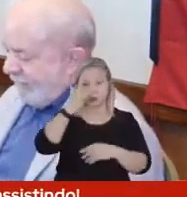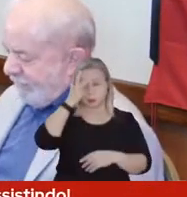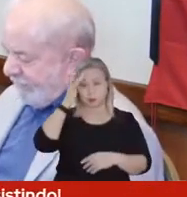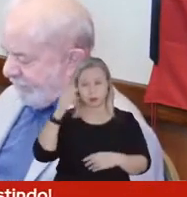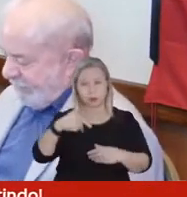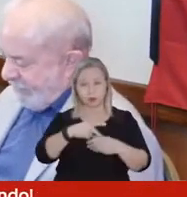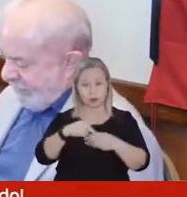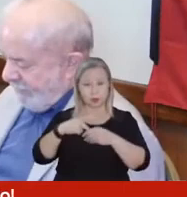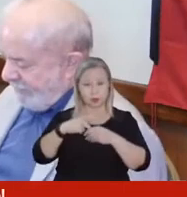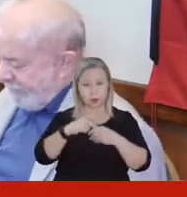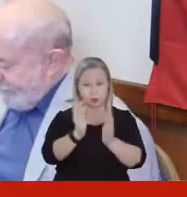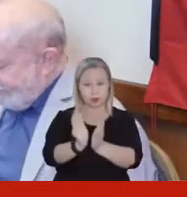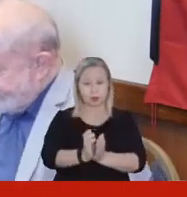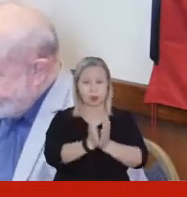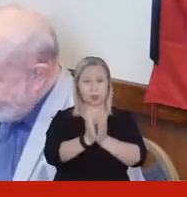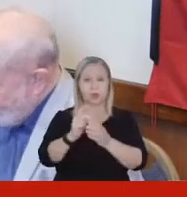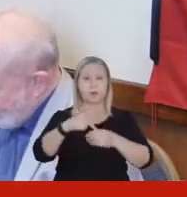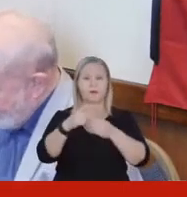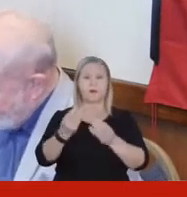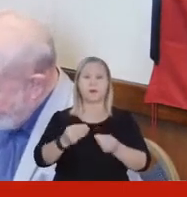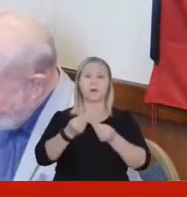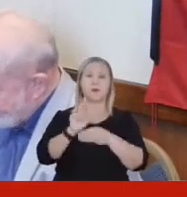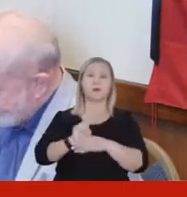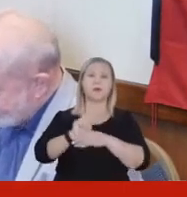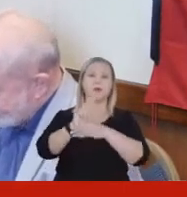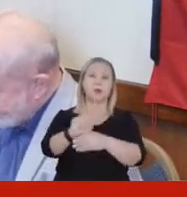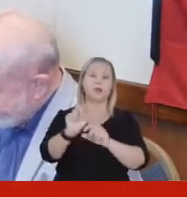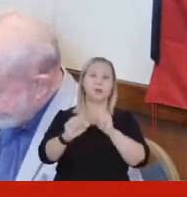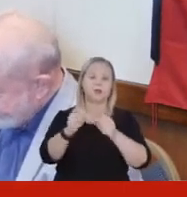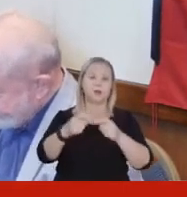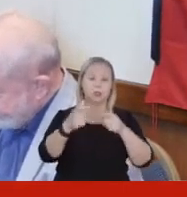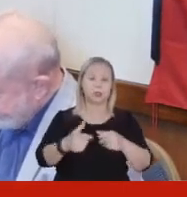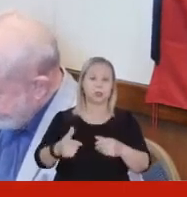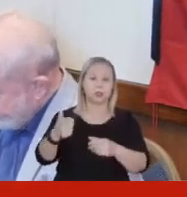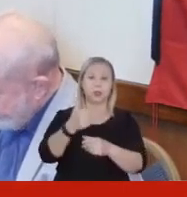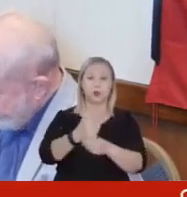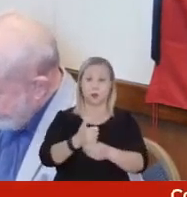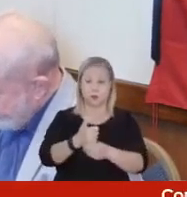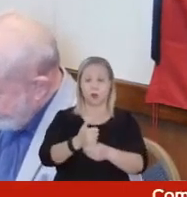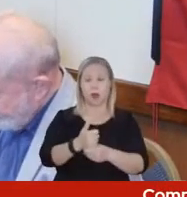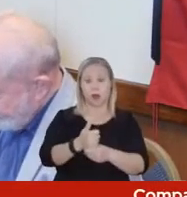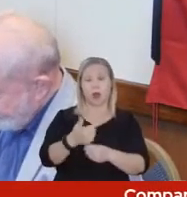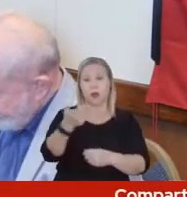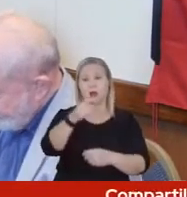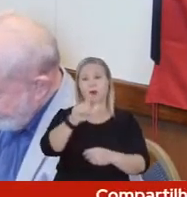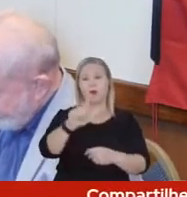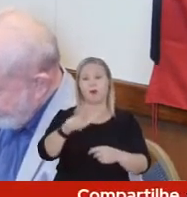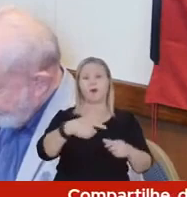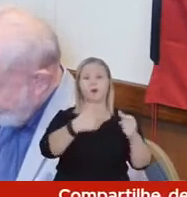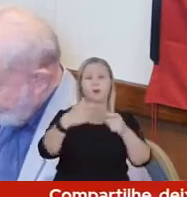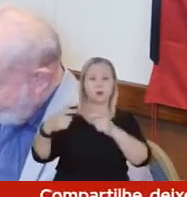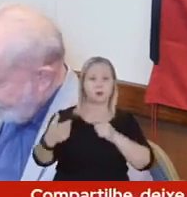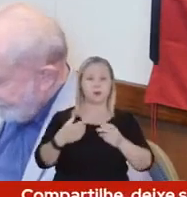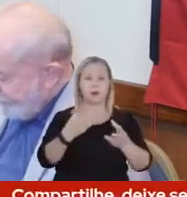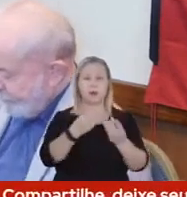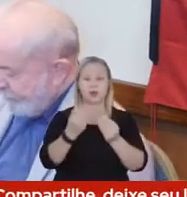nós ocuparmos outros espaços, espaços importantes que a classe trabalhadora precisa estar presente. Muito obrigado, presidenta